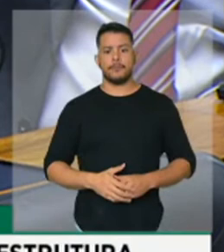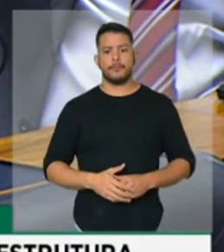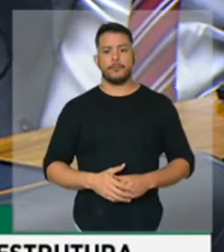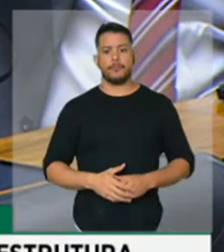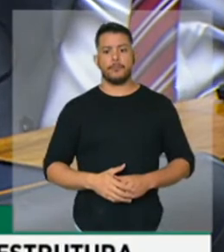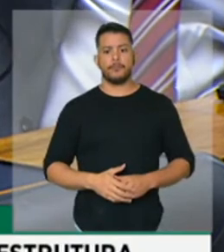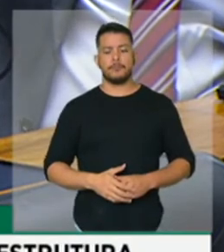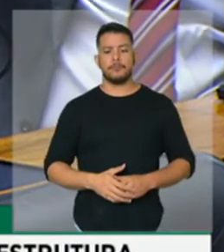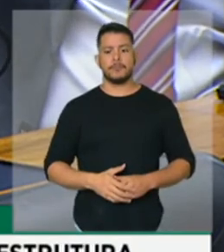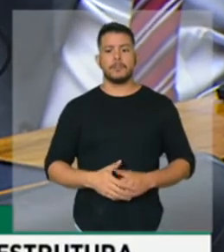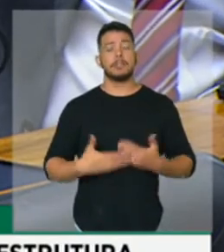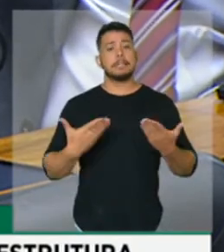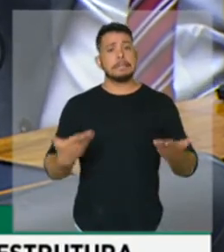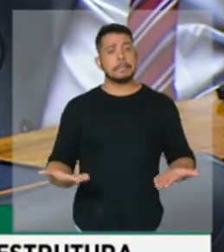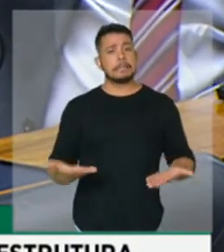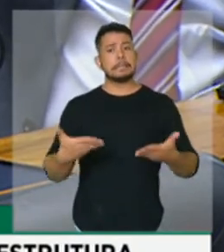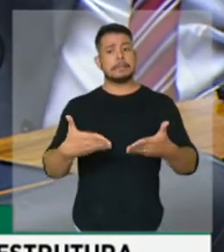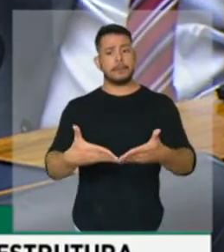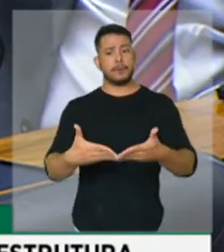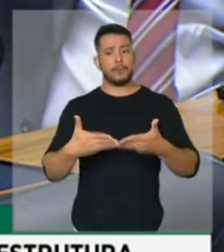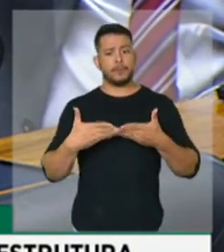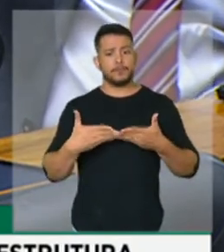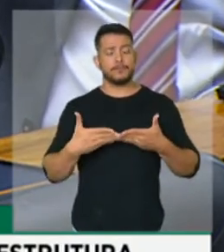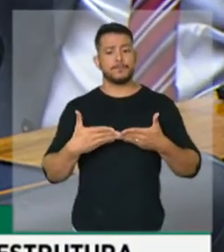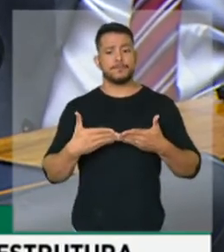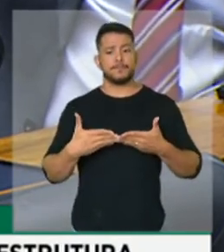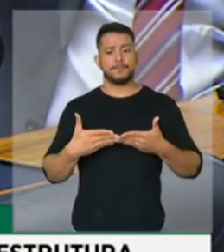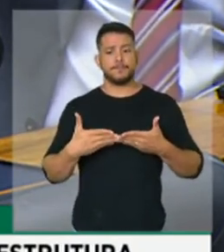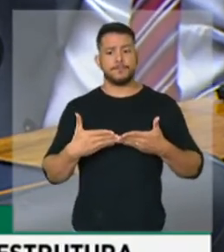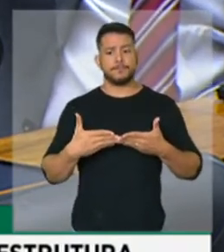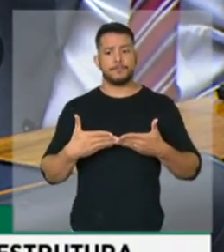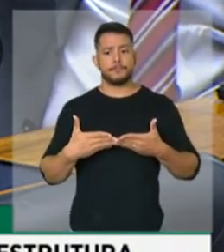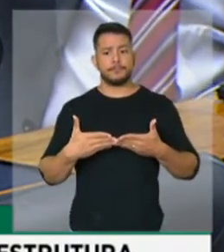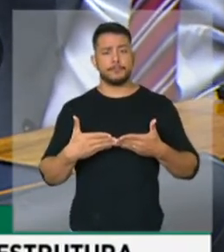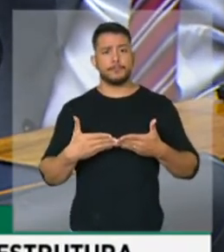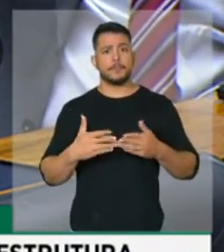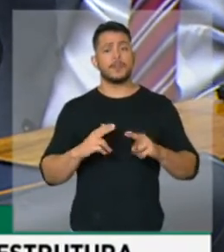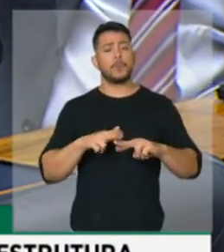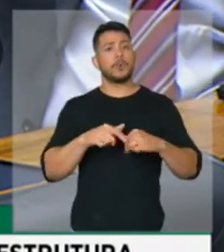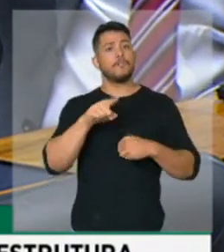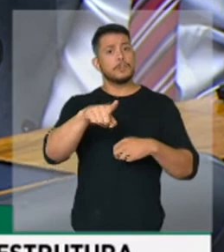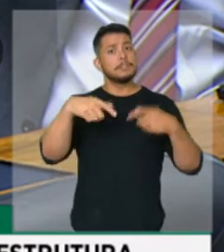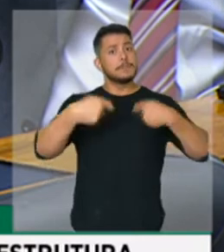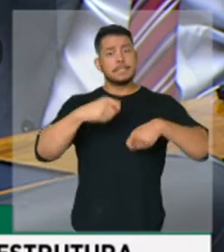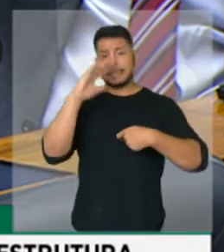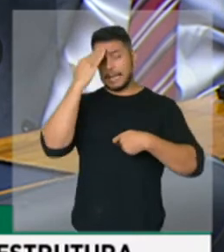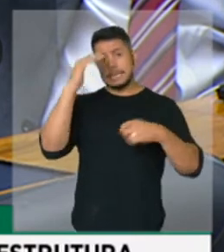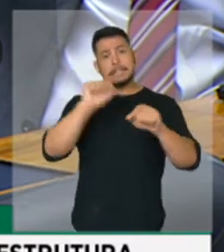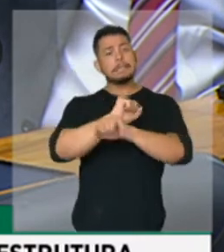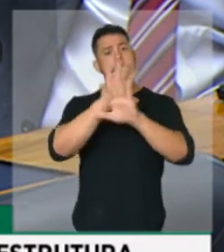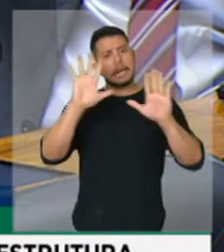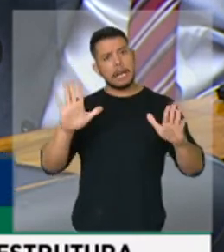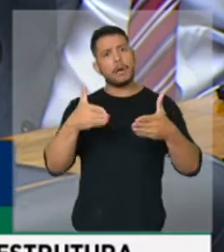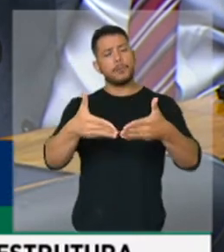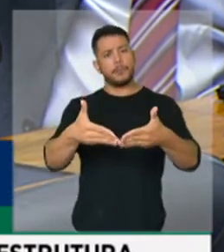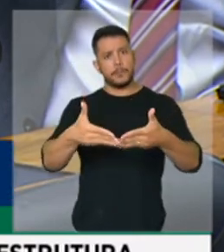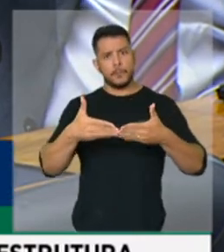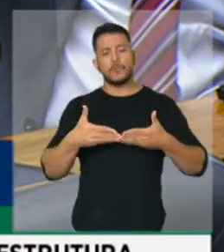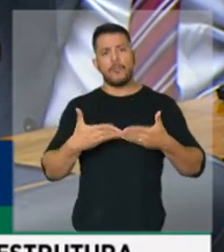Para concluir, deputada Érica, o tempo de vossa excelência está... Para que o senhor possa ter inteireza da questão de ordem. Por isso, insisto